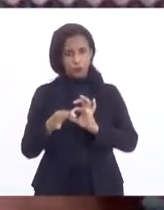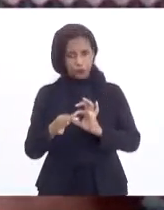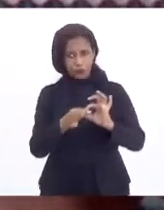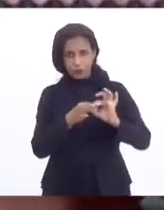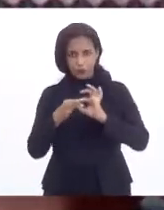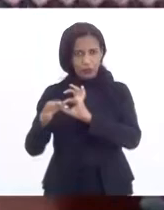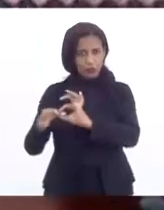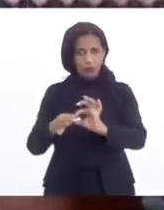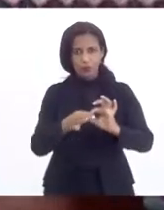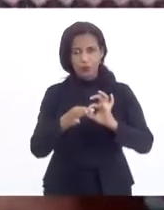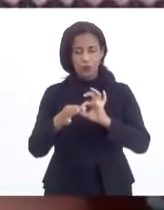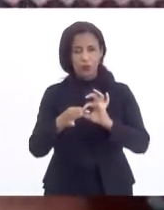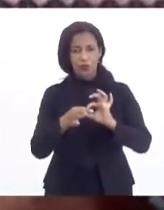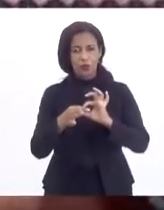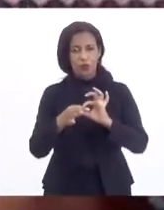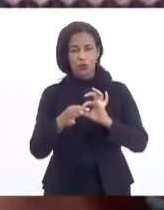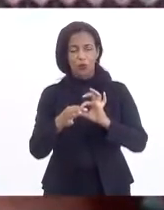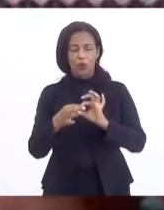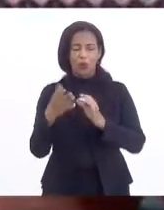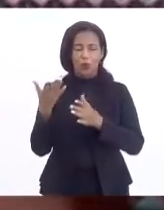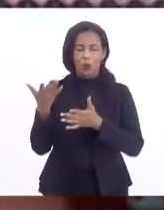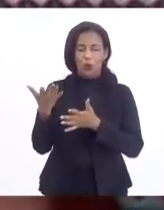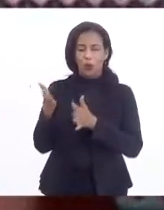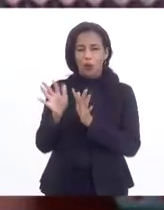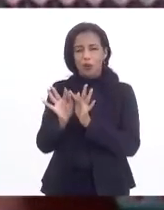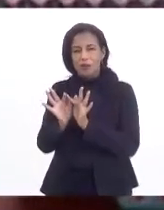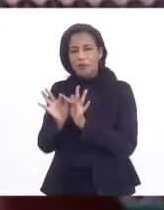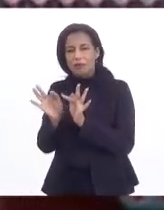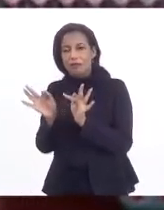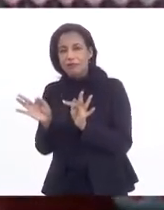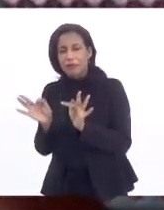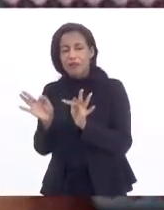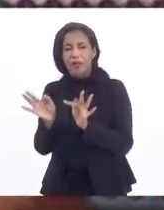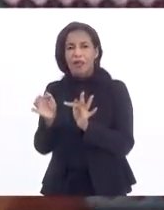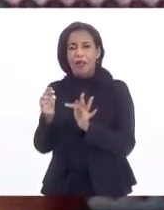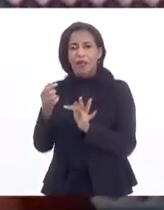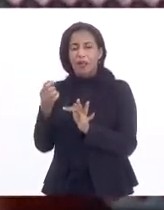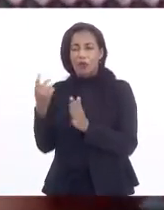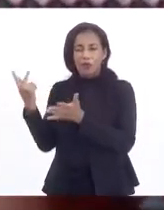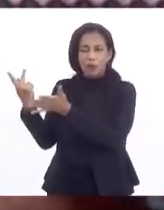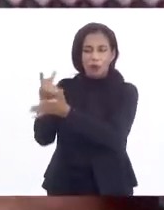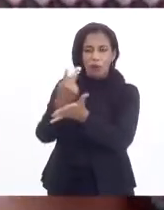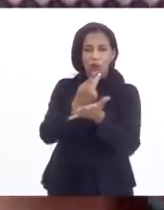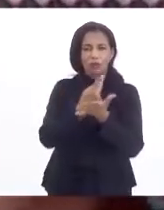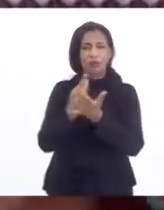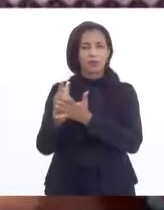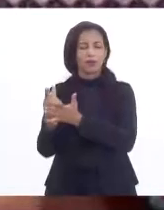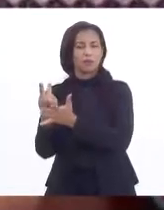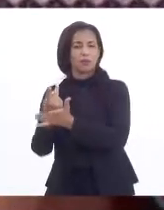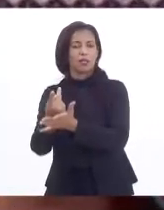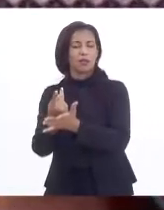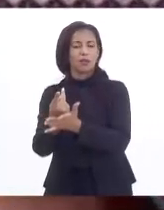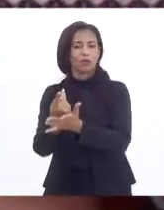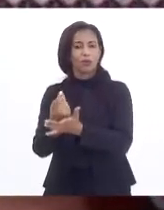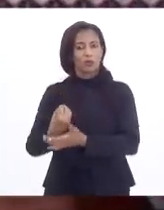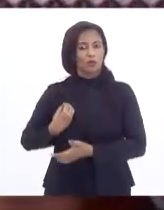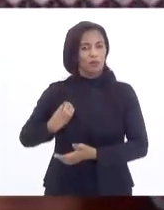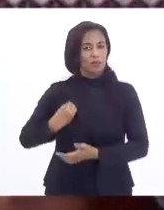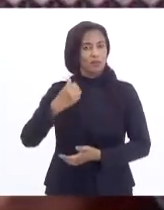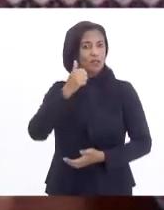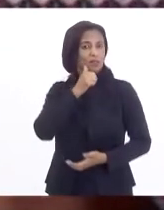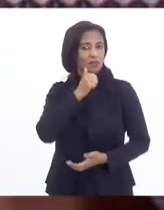conjuntura, com um ouvido sensível às questões em sociedade relativas à mulher e